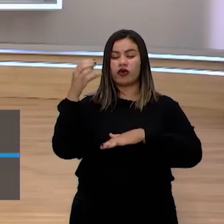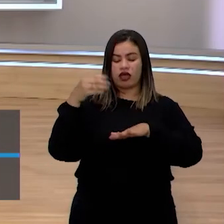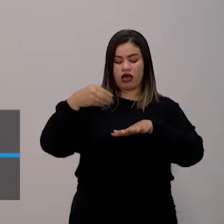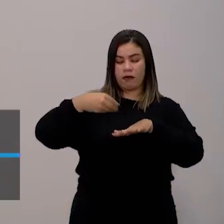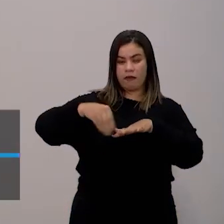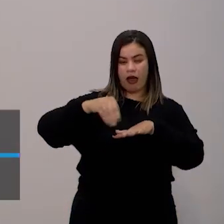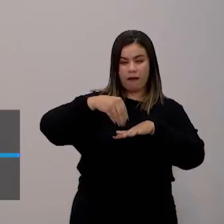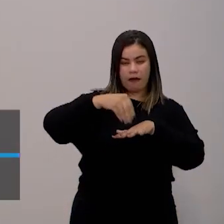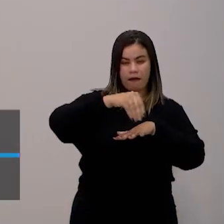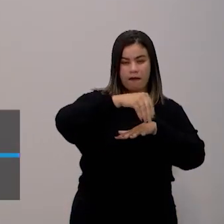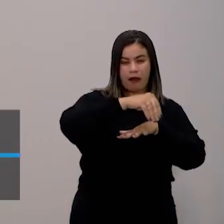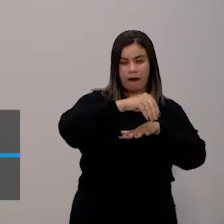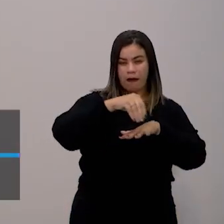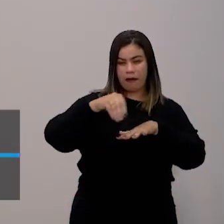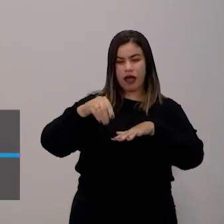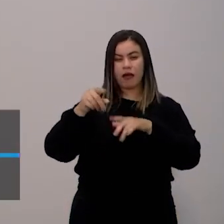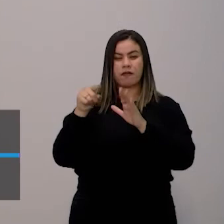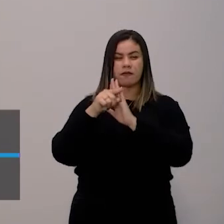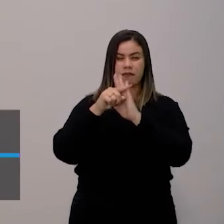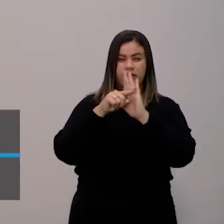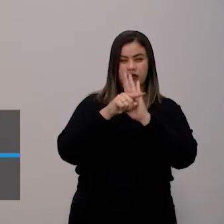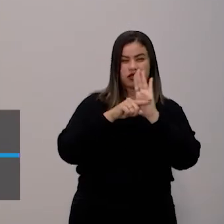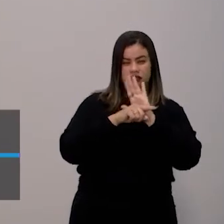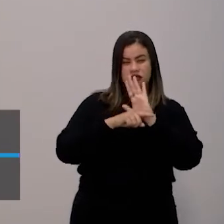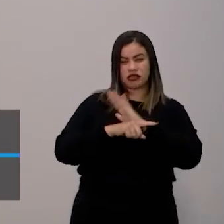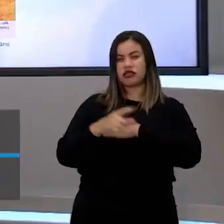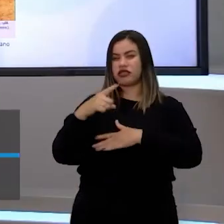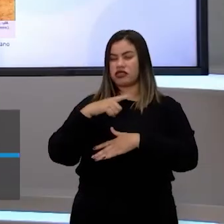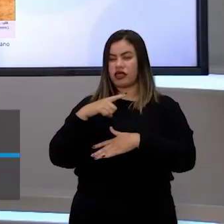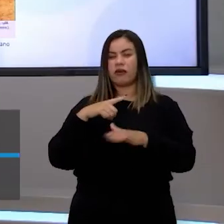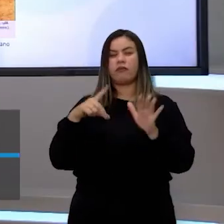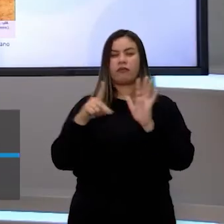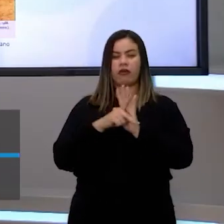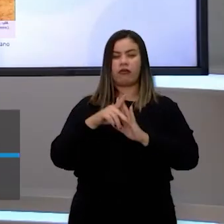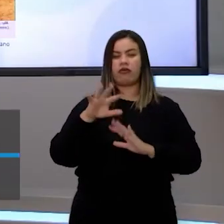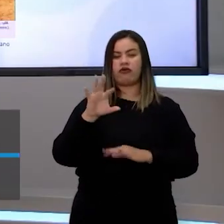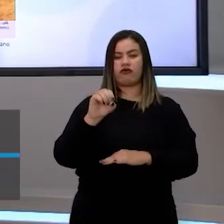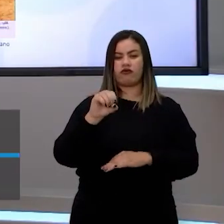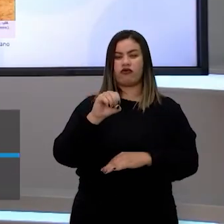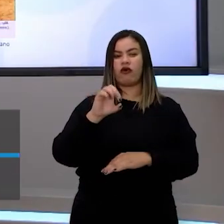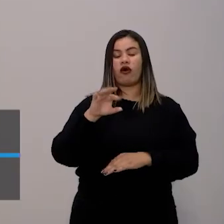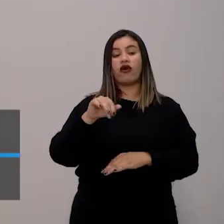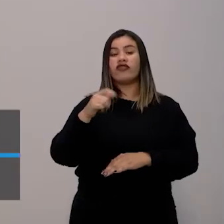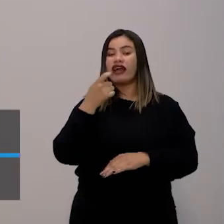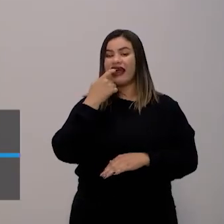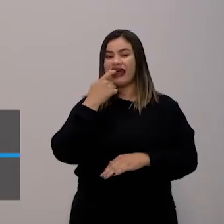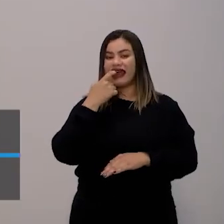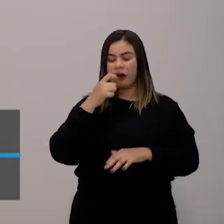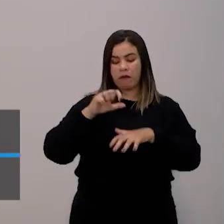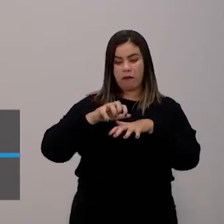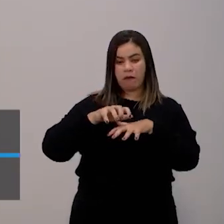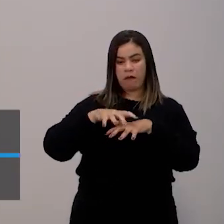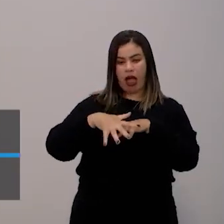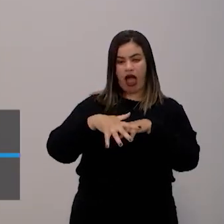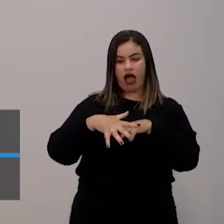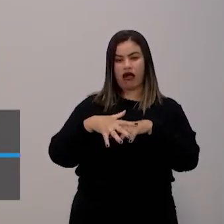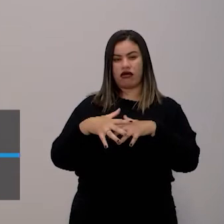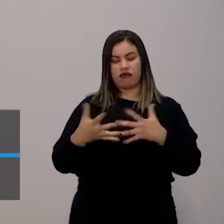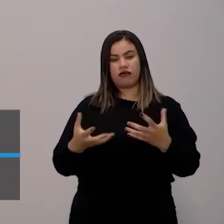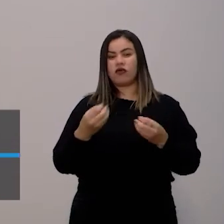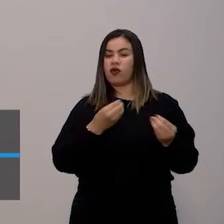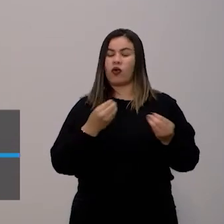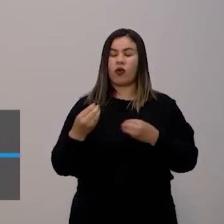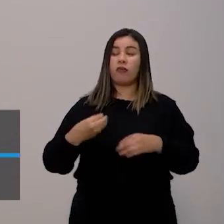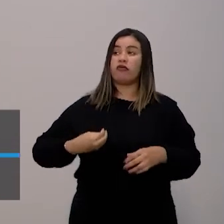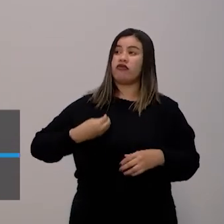datação do carbono 14, eles fazem essa datação com os fósseis. Exato, Para através saber dos o fósseis. tempo de, né, quanto que ele viveu, até